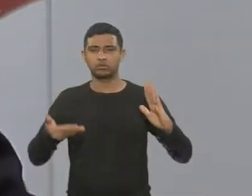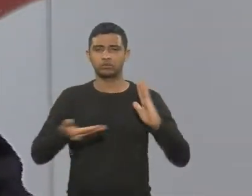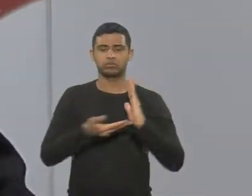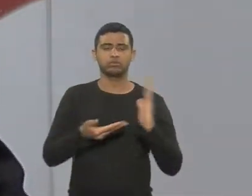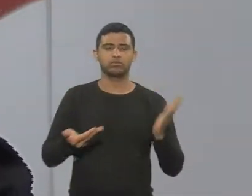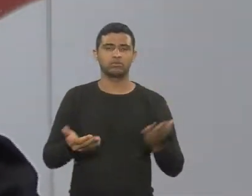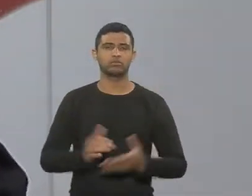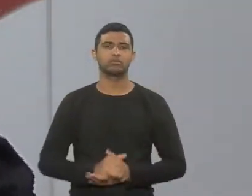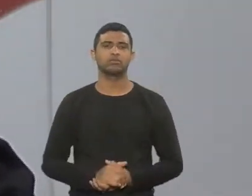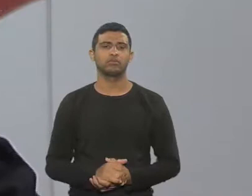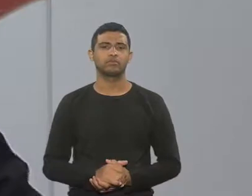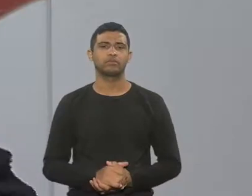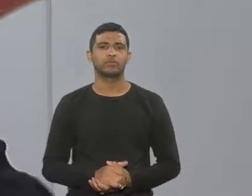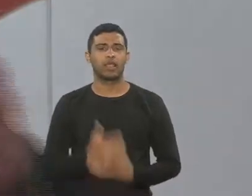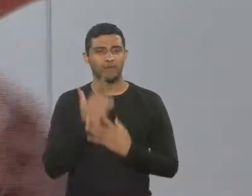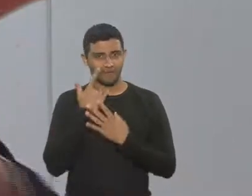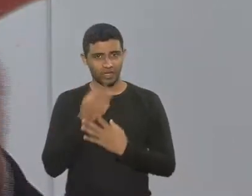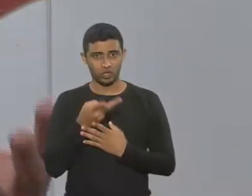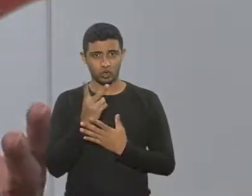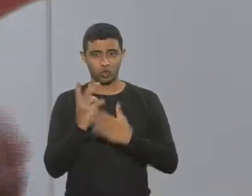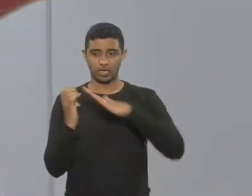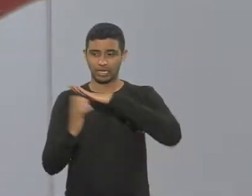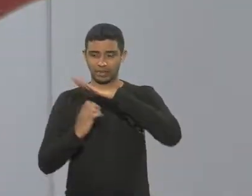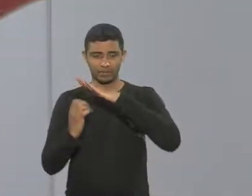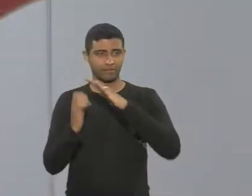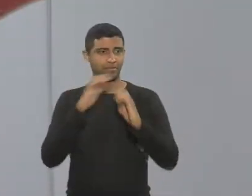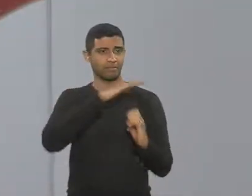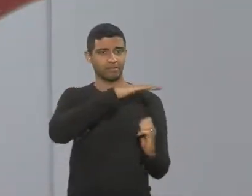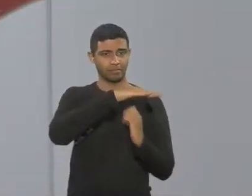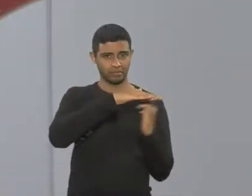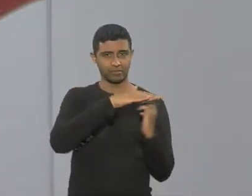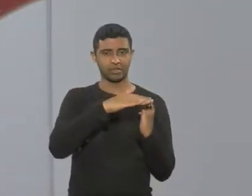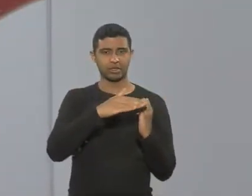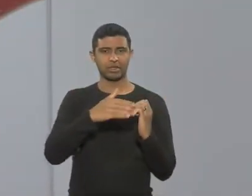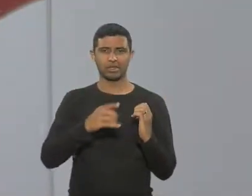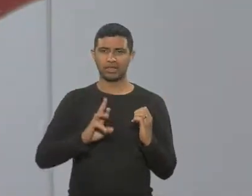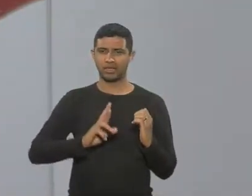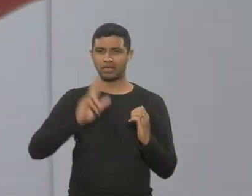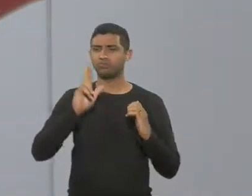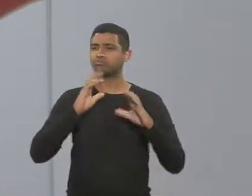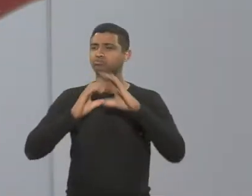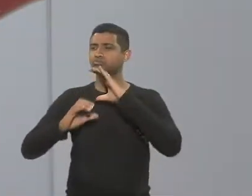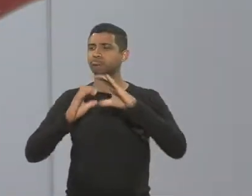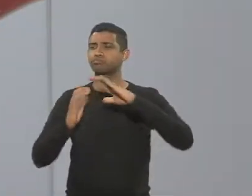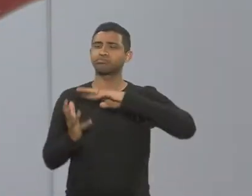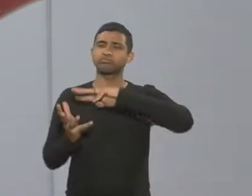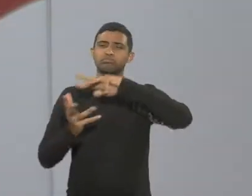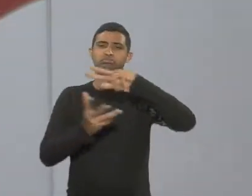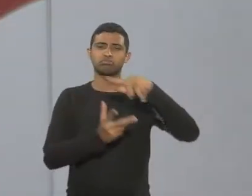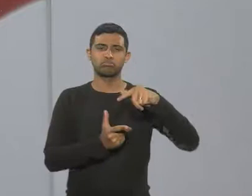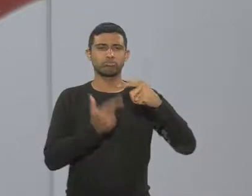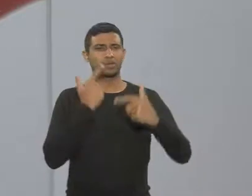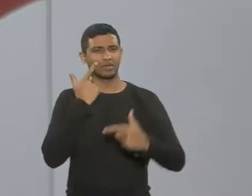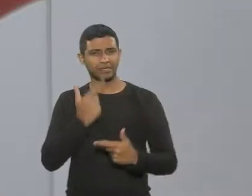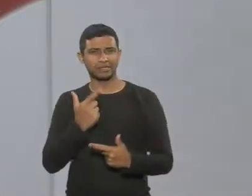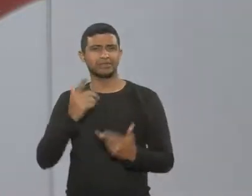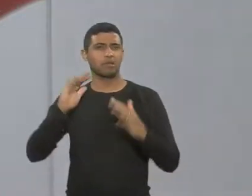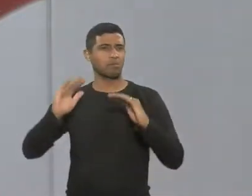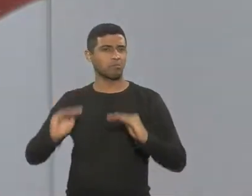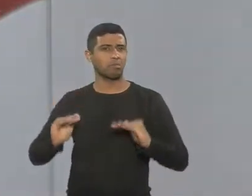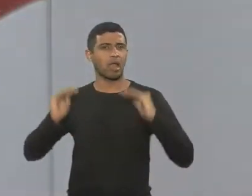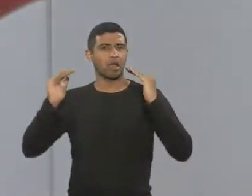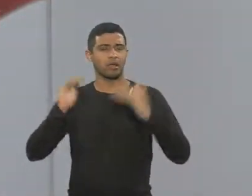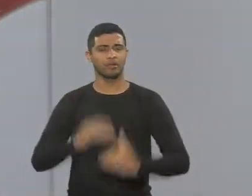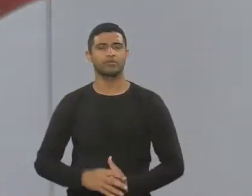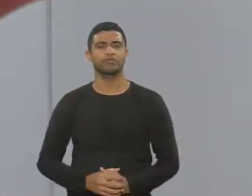né, assim. Essas duas grandes empresas que, na verdade, passaram a comandar a comunicação no mundo através de grandes oligopólios midiáticos,